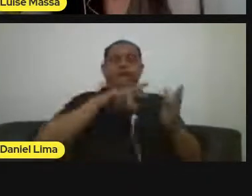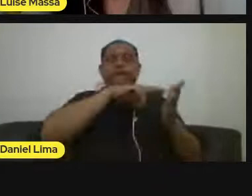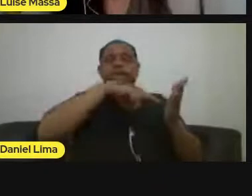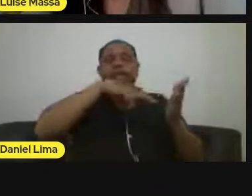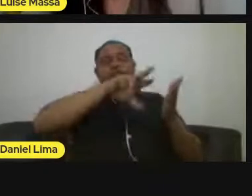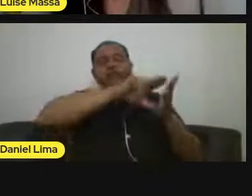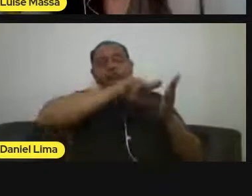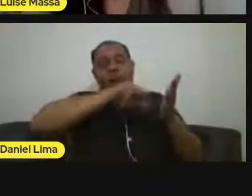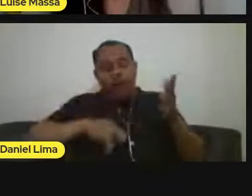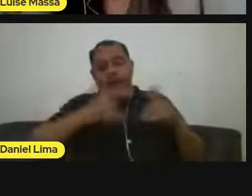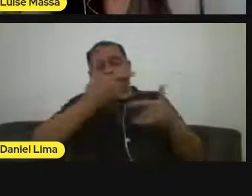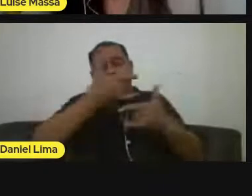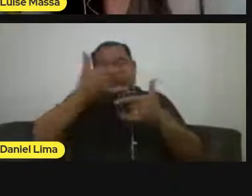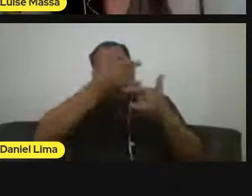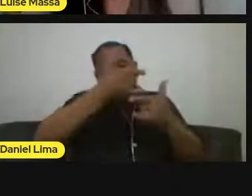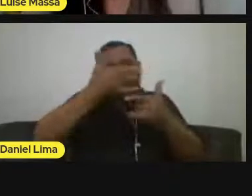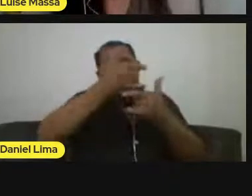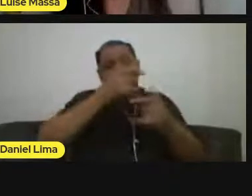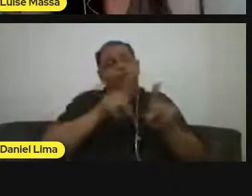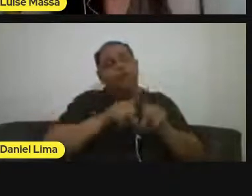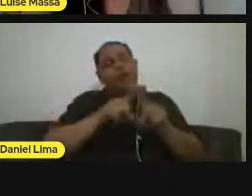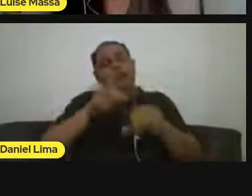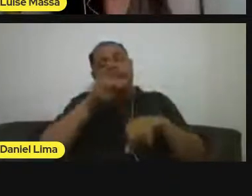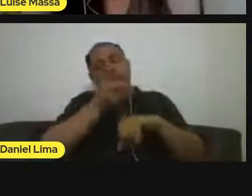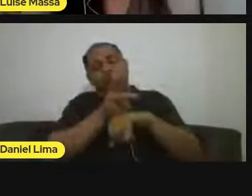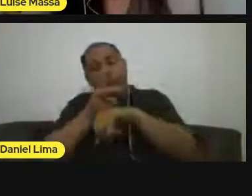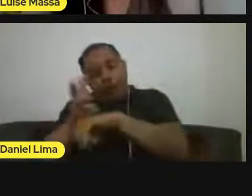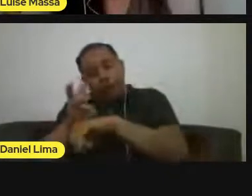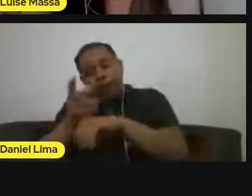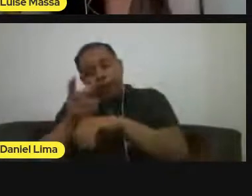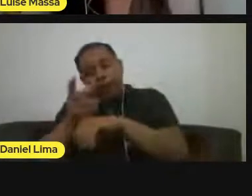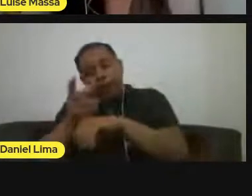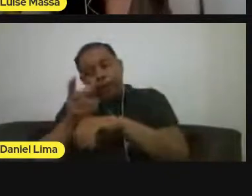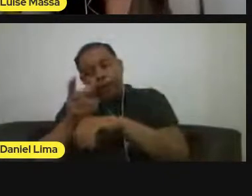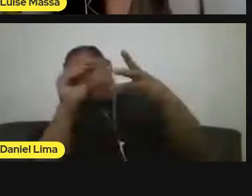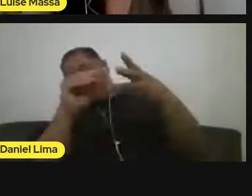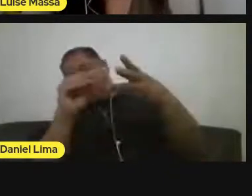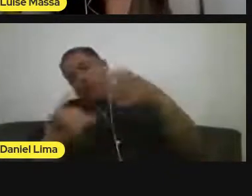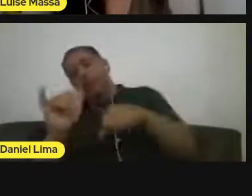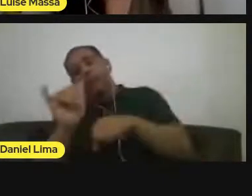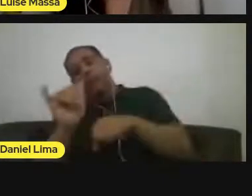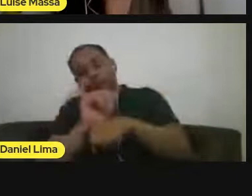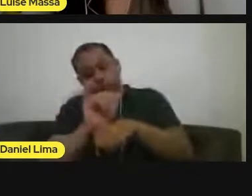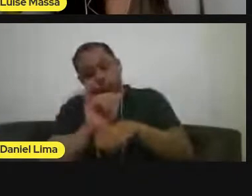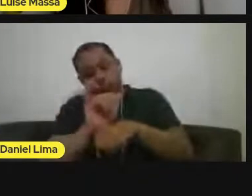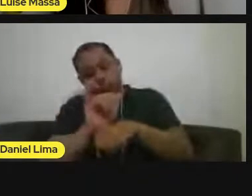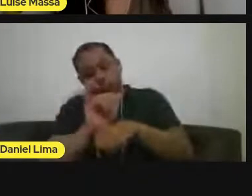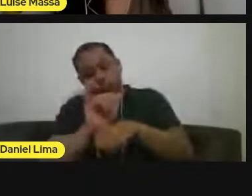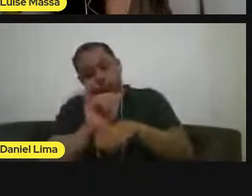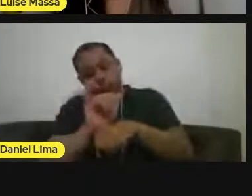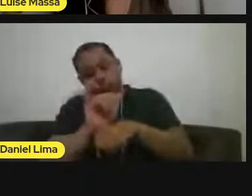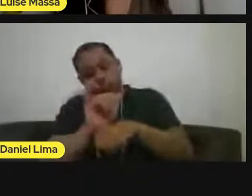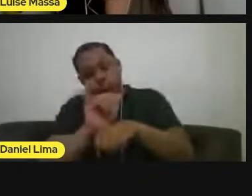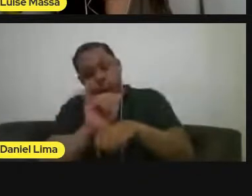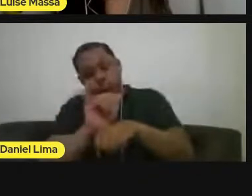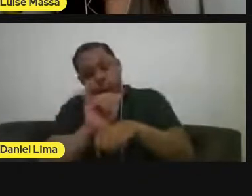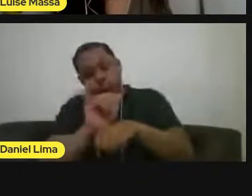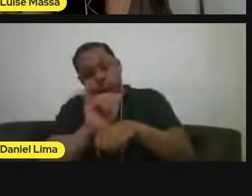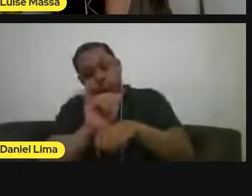canal no YouTube e também acompanhar nosso projeto de extensão nas outras redes sociais,